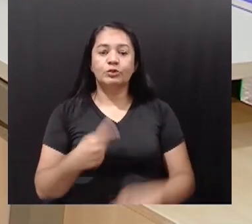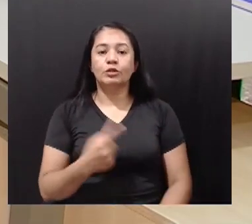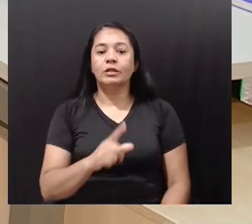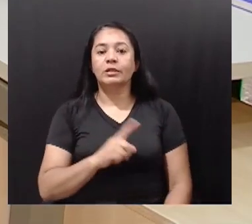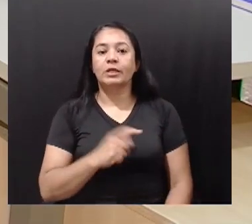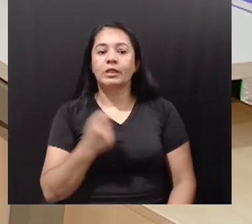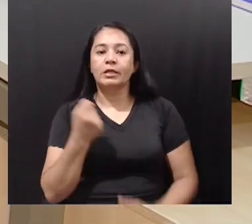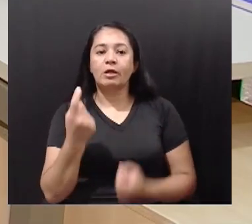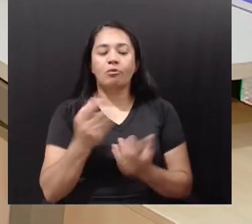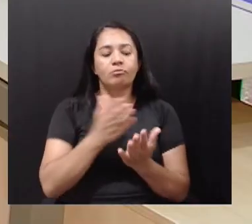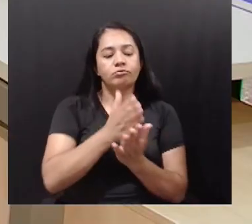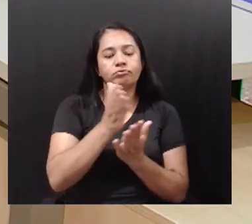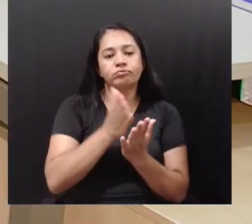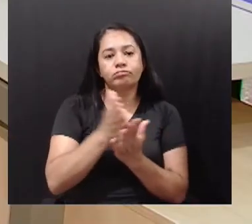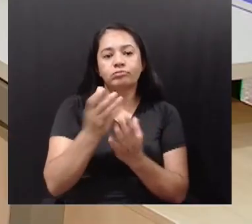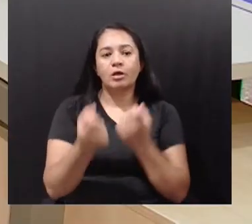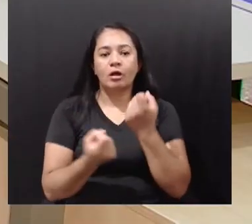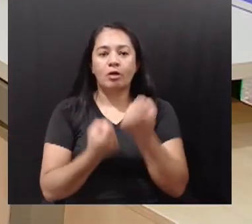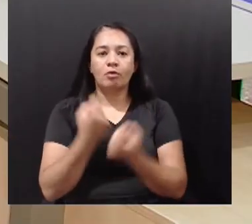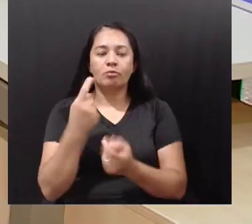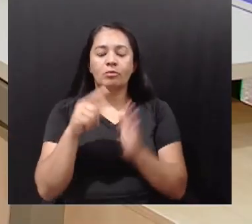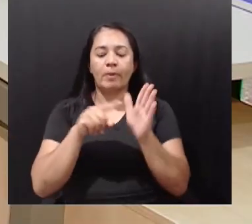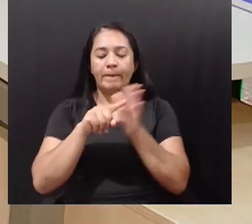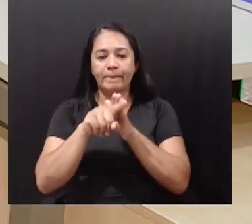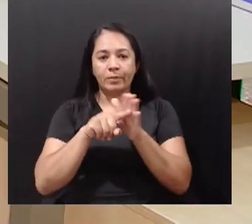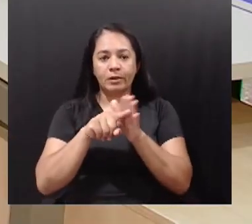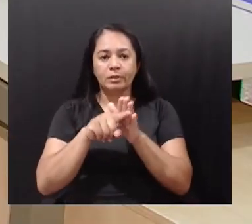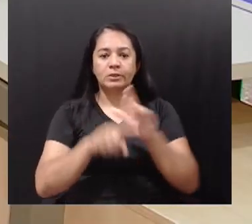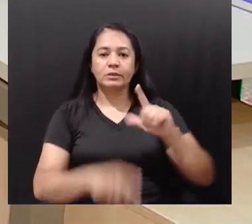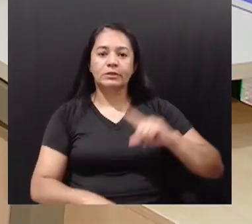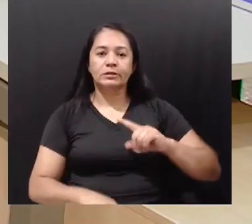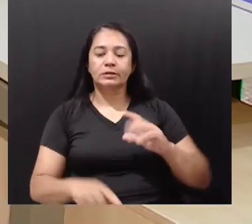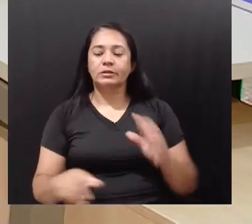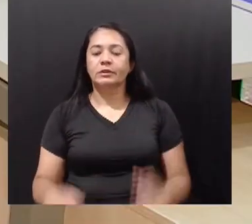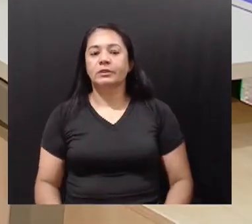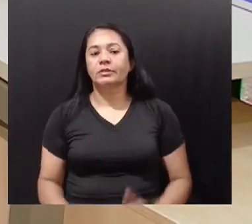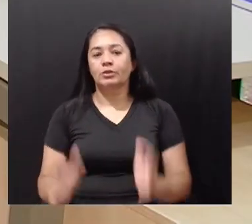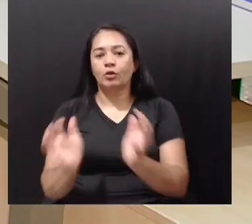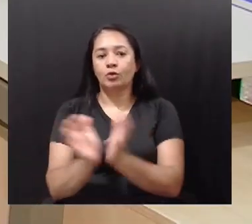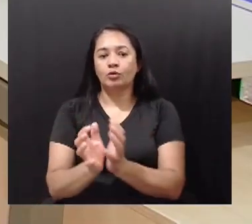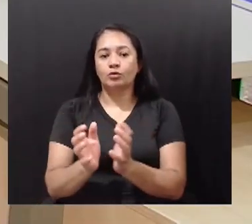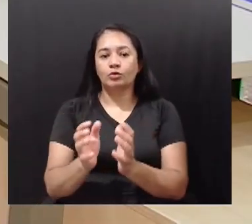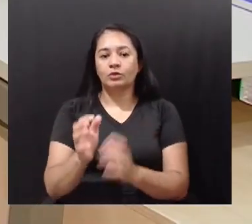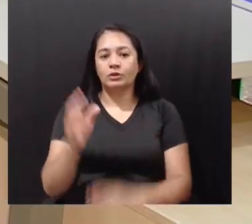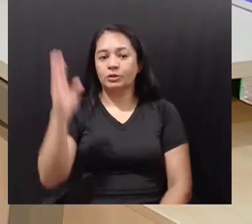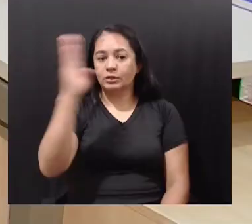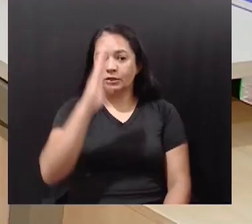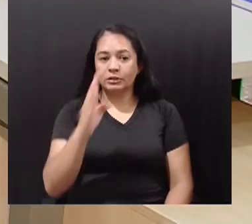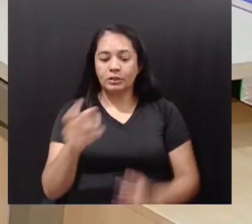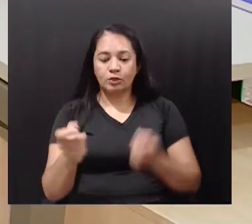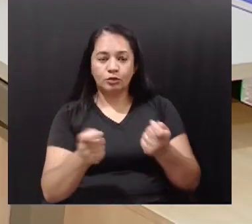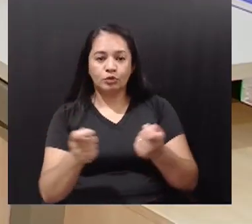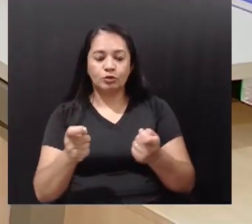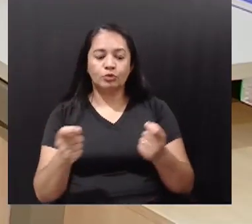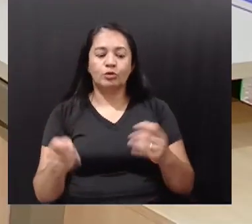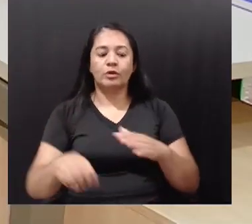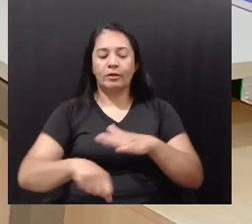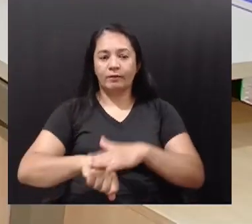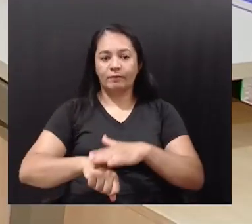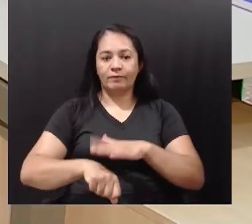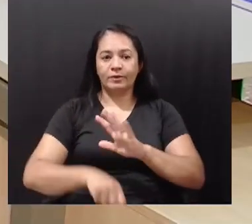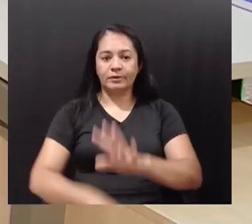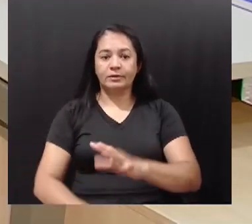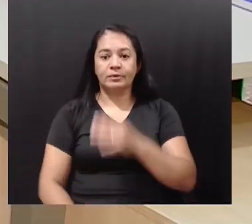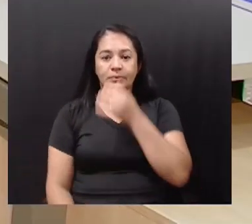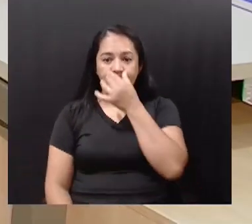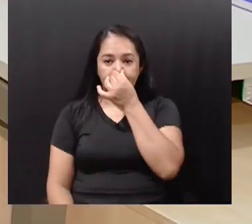algumas pesquisas sobre isso, né? Nós temos o Conselho Nacional de Controle Interno que pesquisa isso, e fica como... A